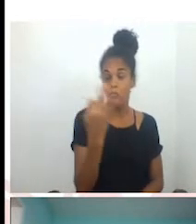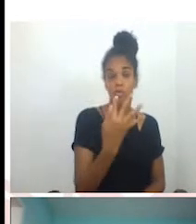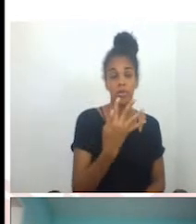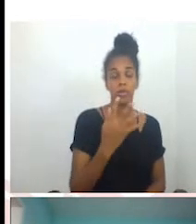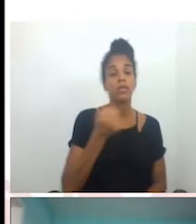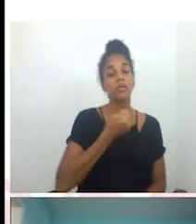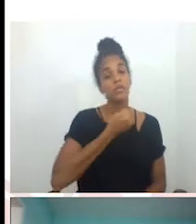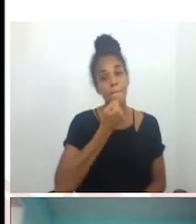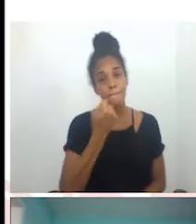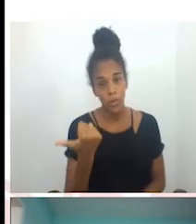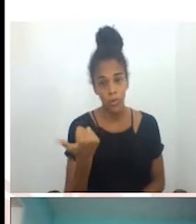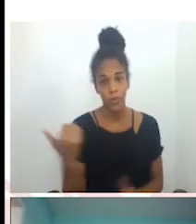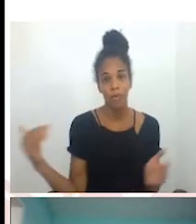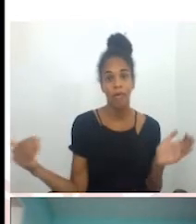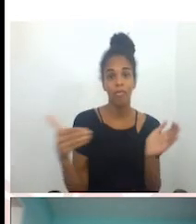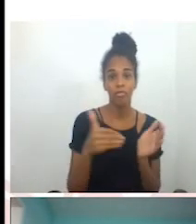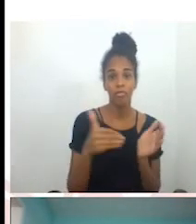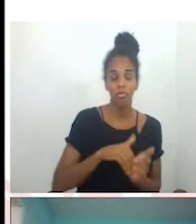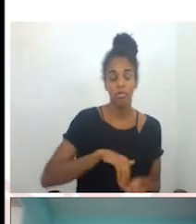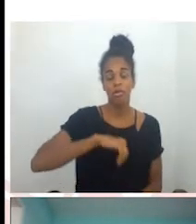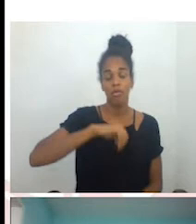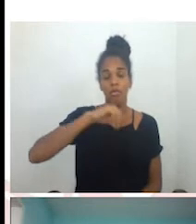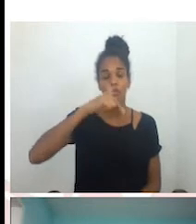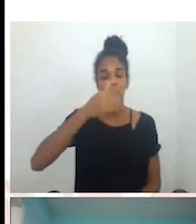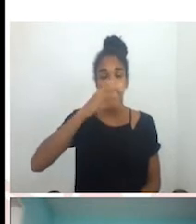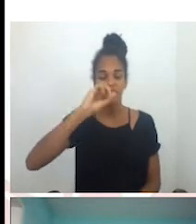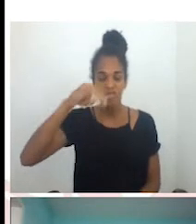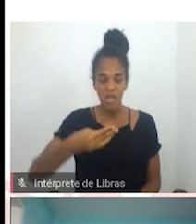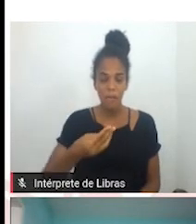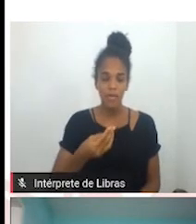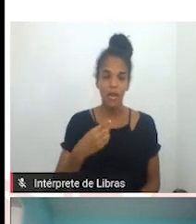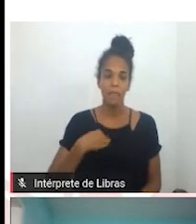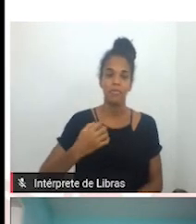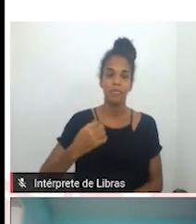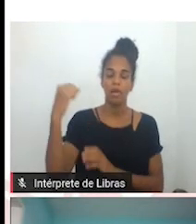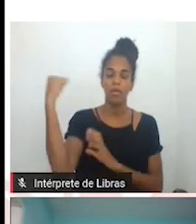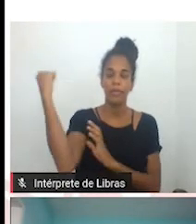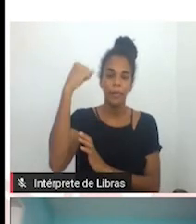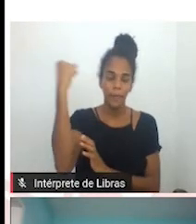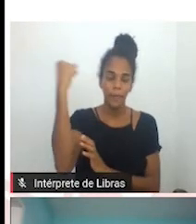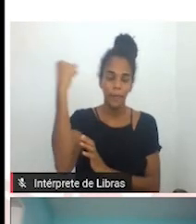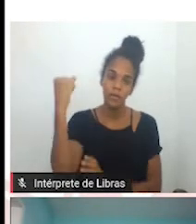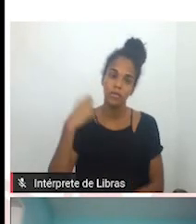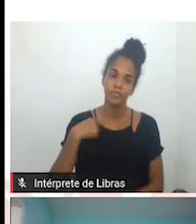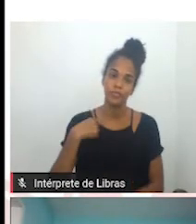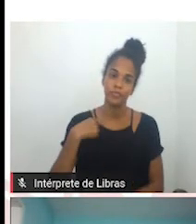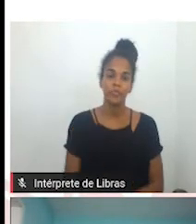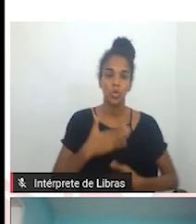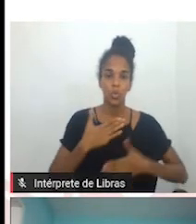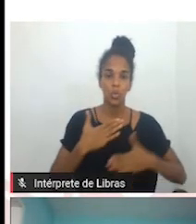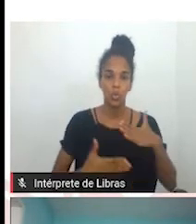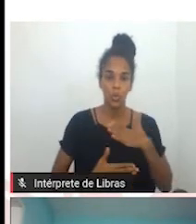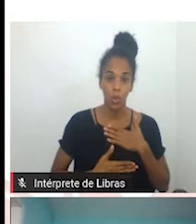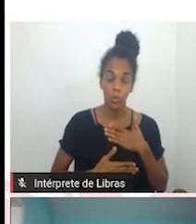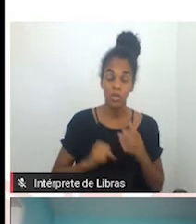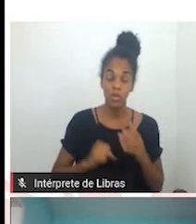mais ou menos 1.500 ml, né? Então, se a gente fizer nora e a pressão média, a pressão arterial média, não